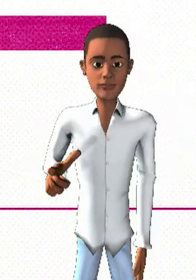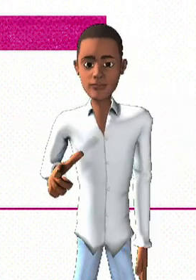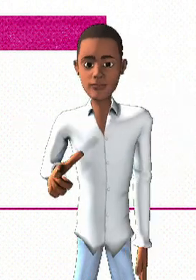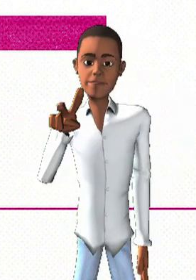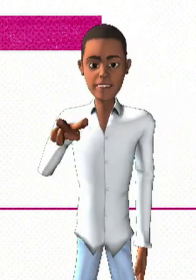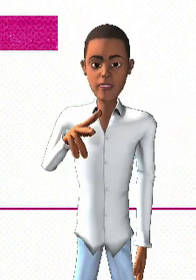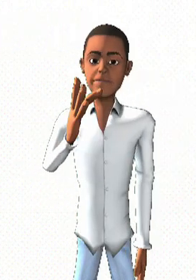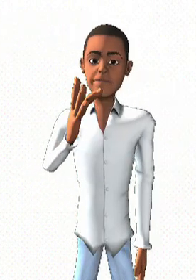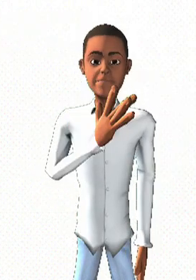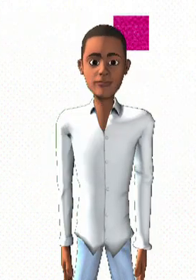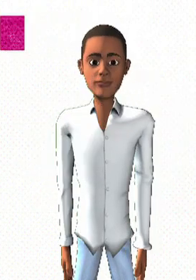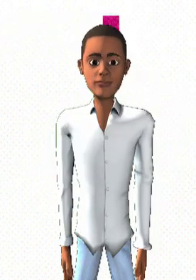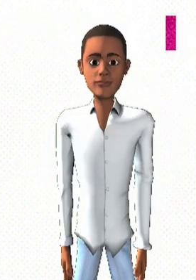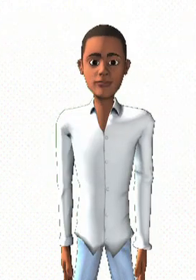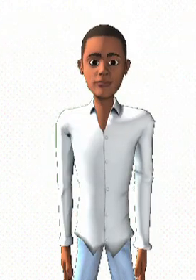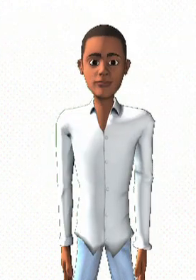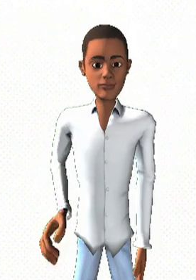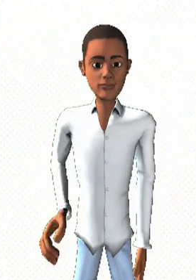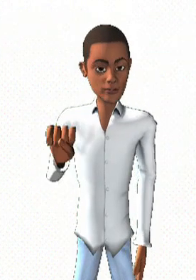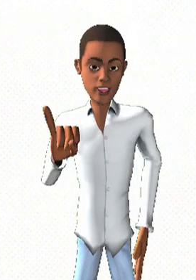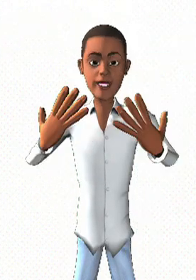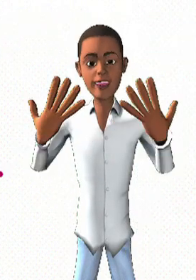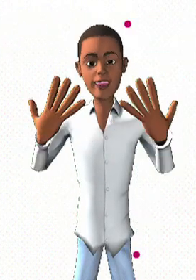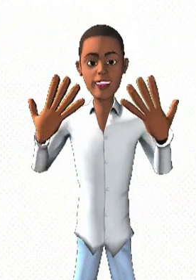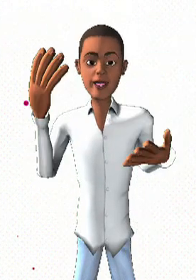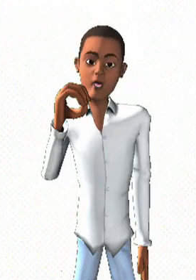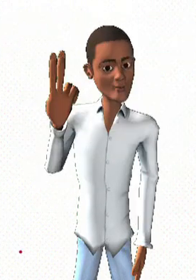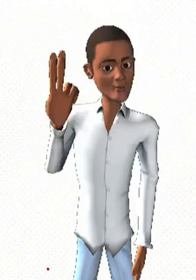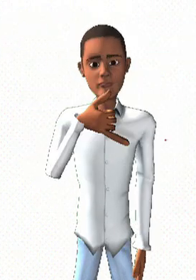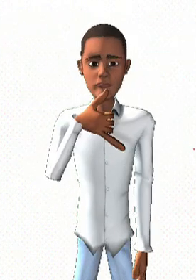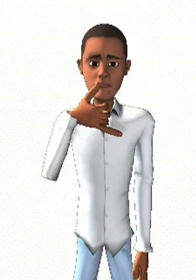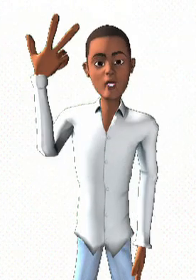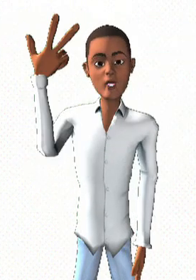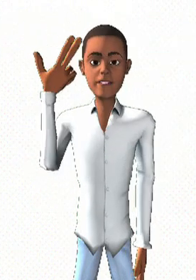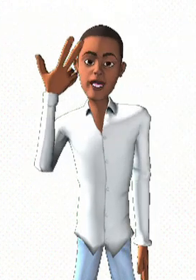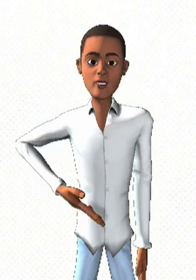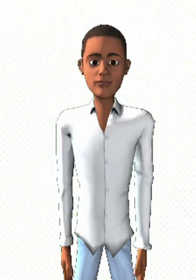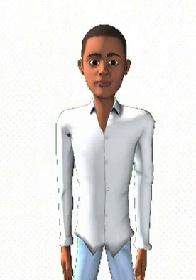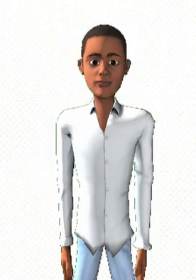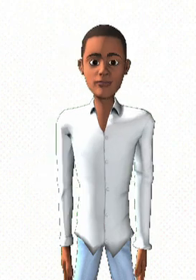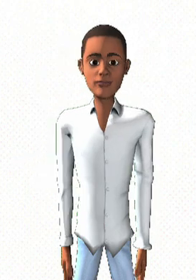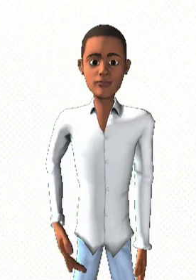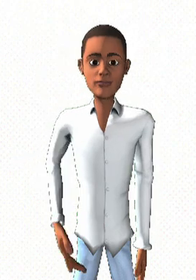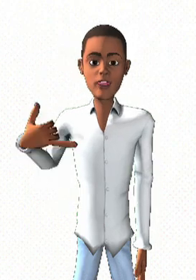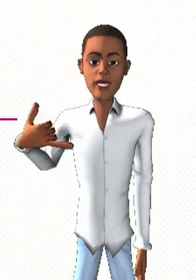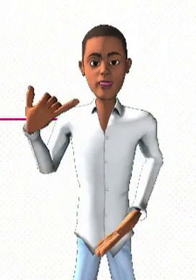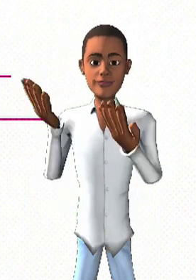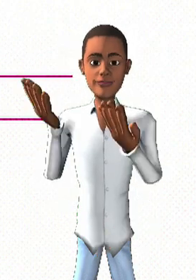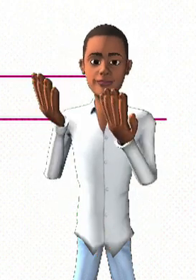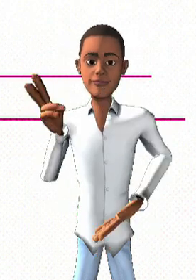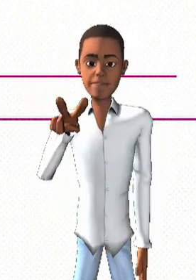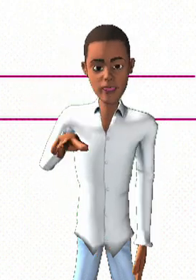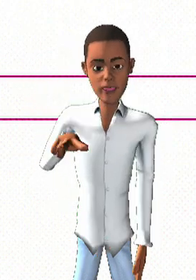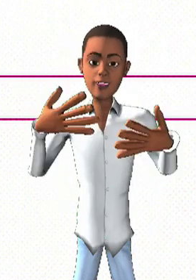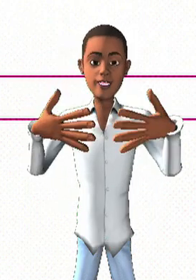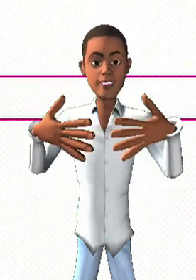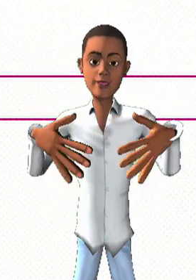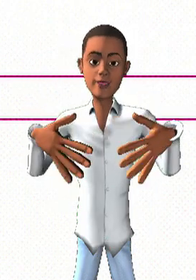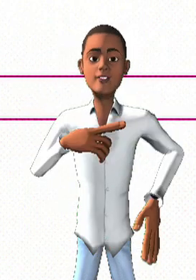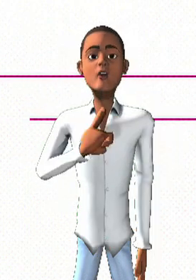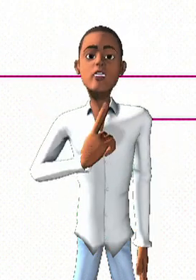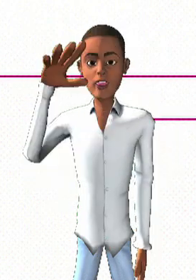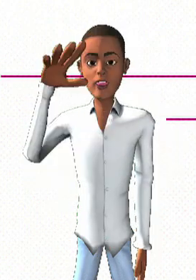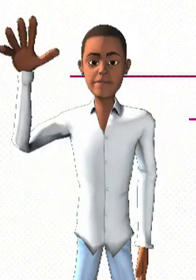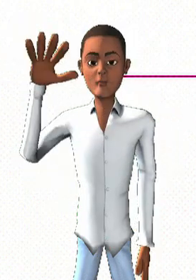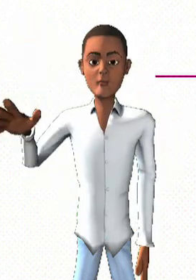sem medo de assédio, não ter seu humor taxado como loucura, não ser objeto de desejo